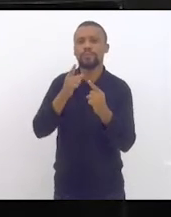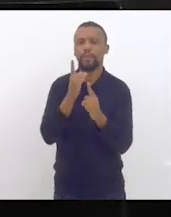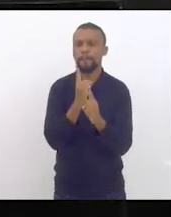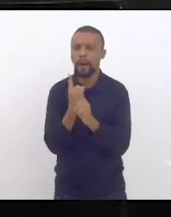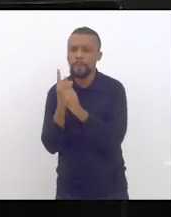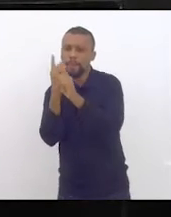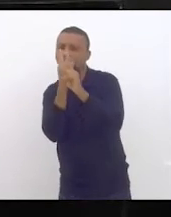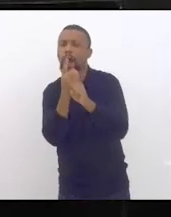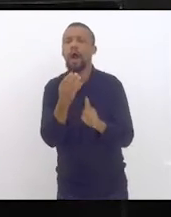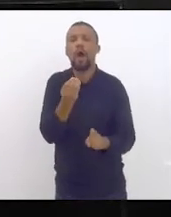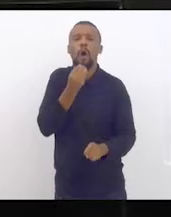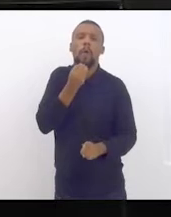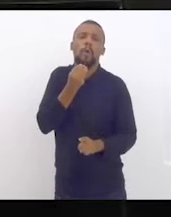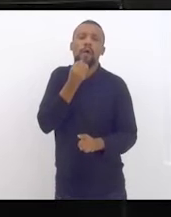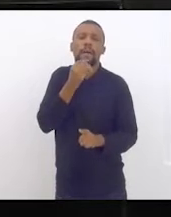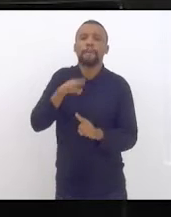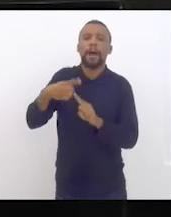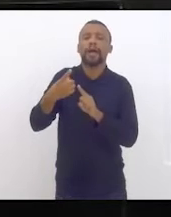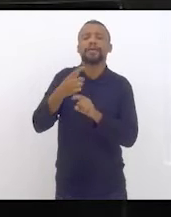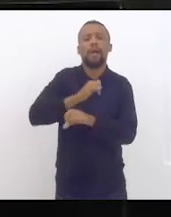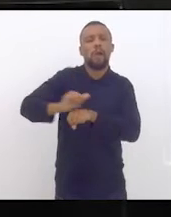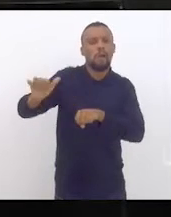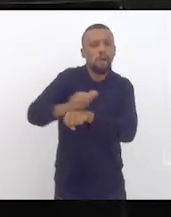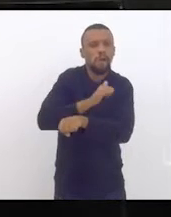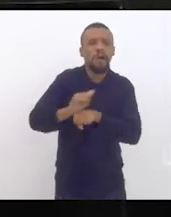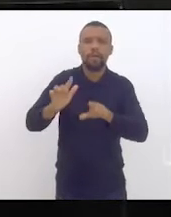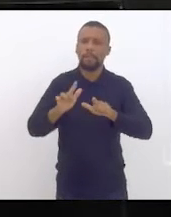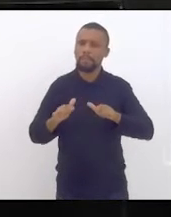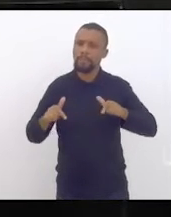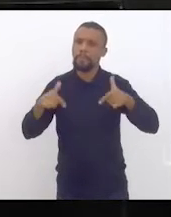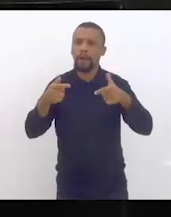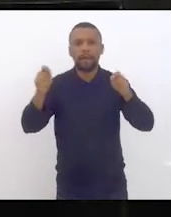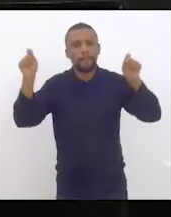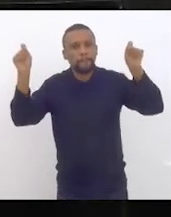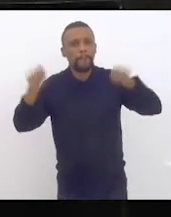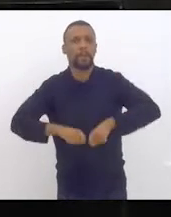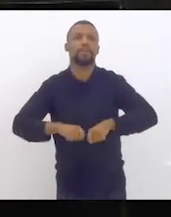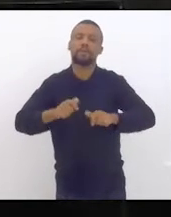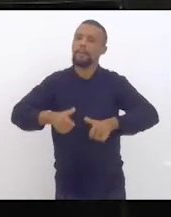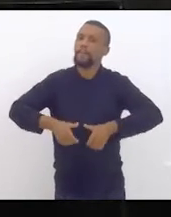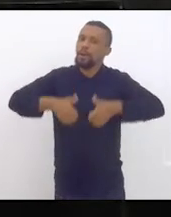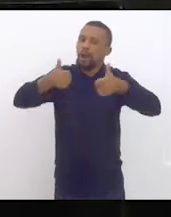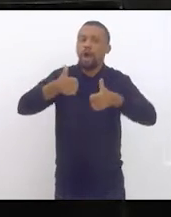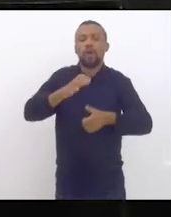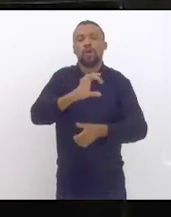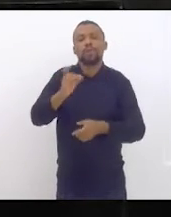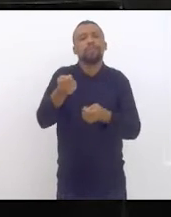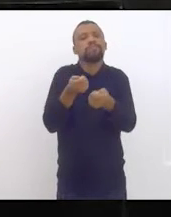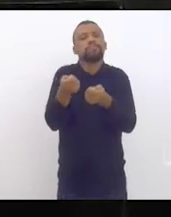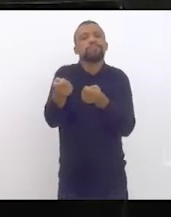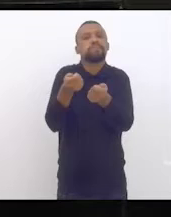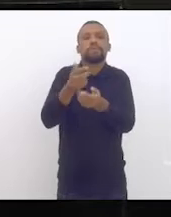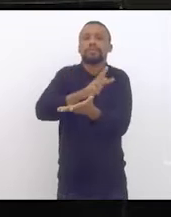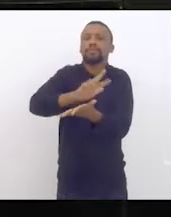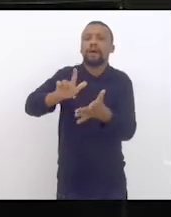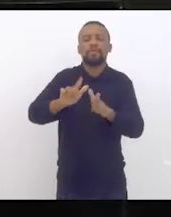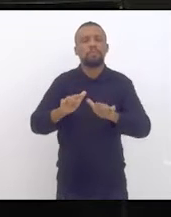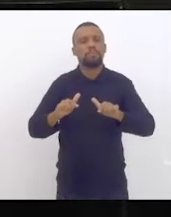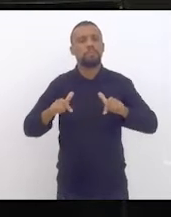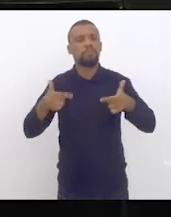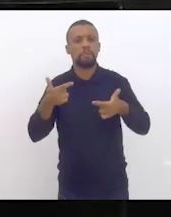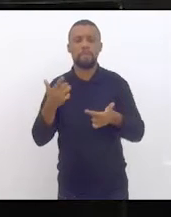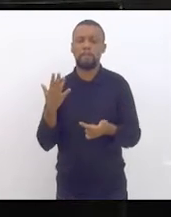e alternativas de ações que permitam a melhor a coordenação dos diversos esforços com o objetivo